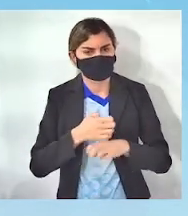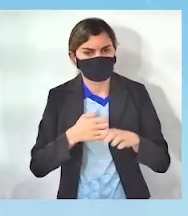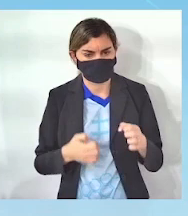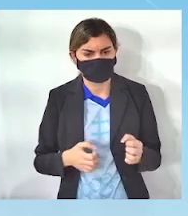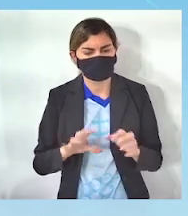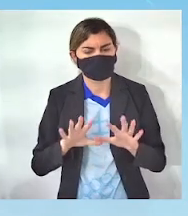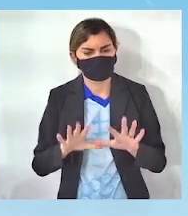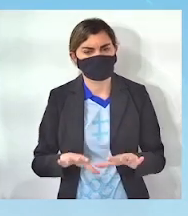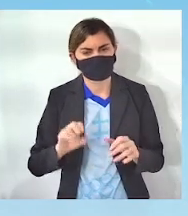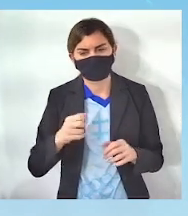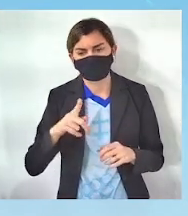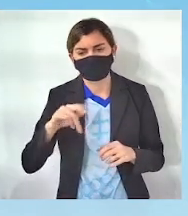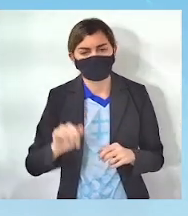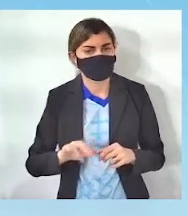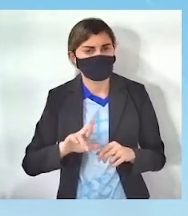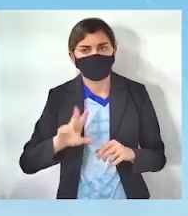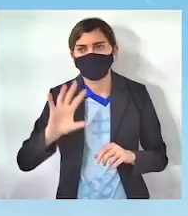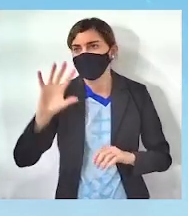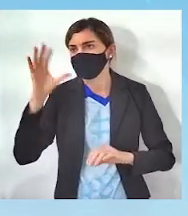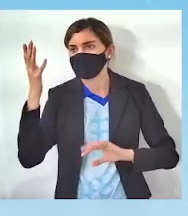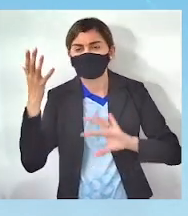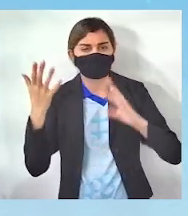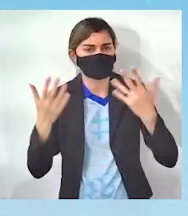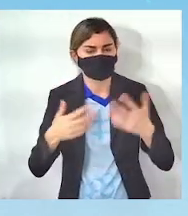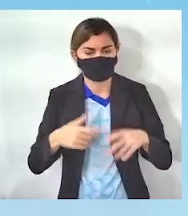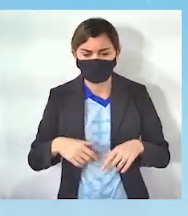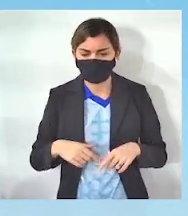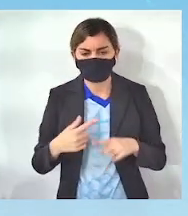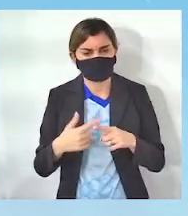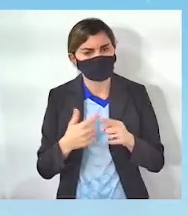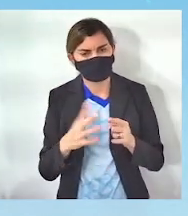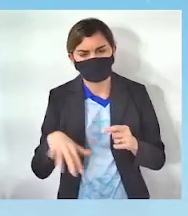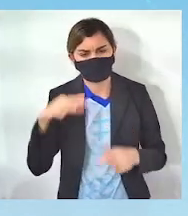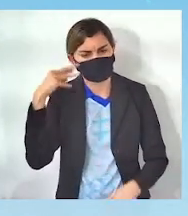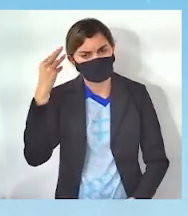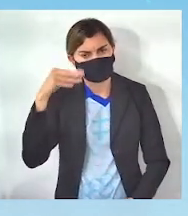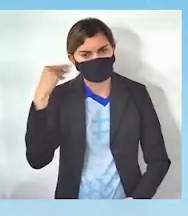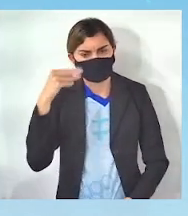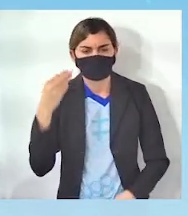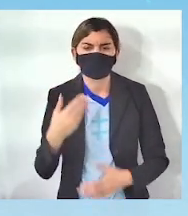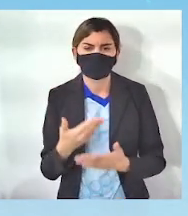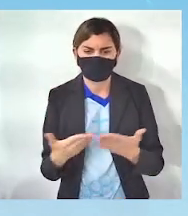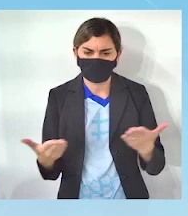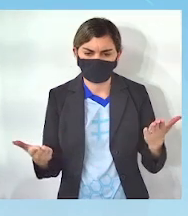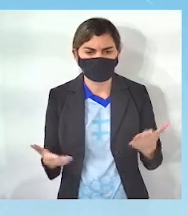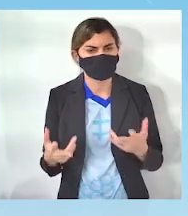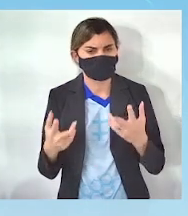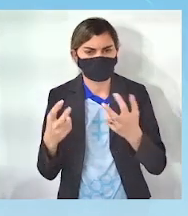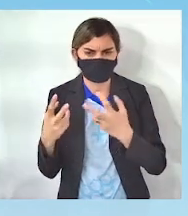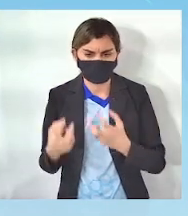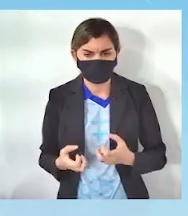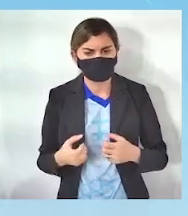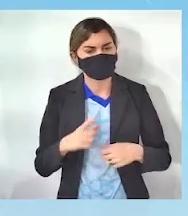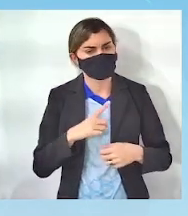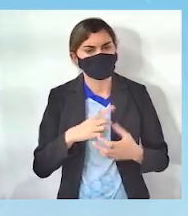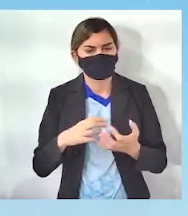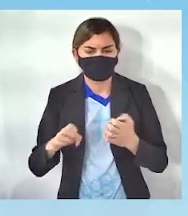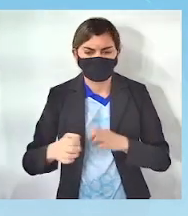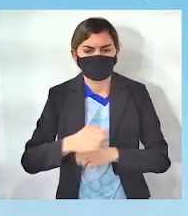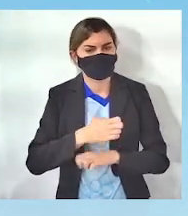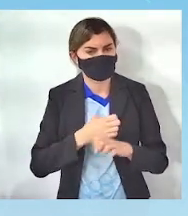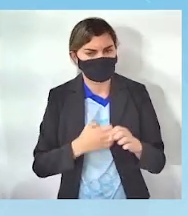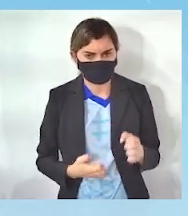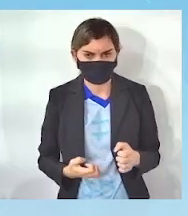na superfície não por acaso. É porque nas ampolas, nos experimentos das ampolas, ele estava percebendo que os elétrons eles